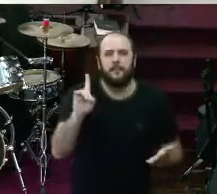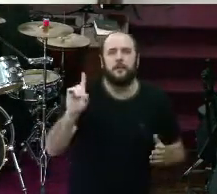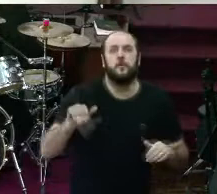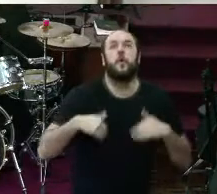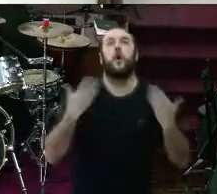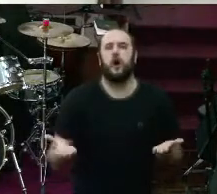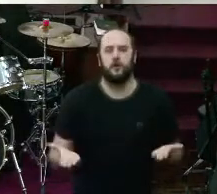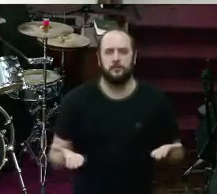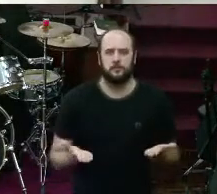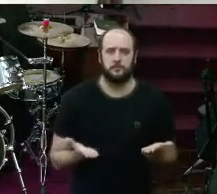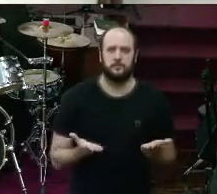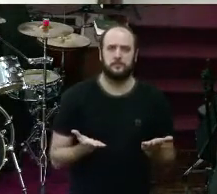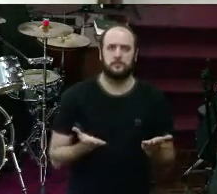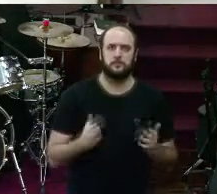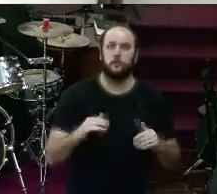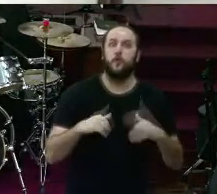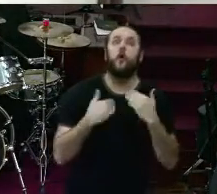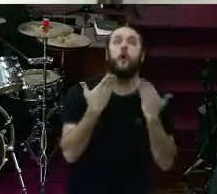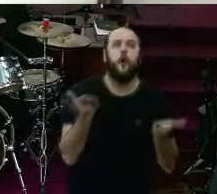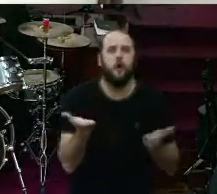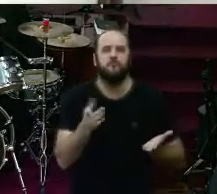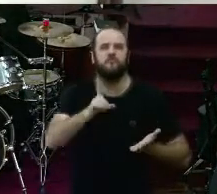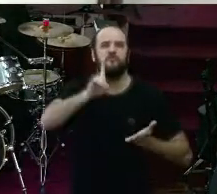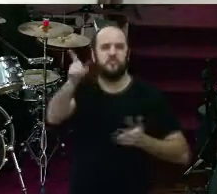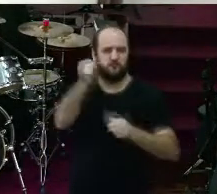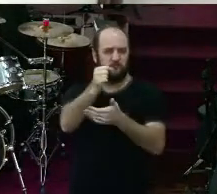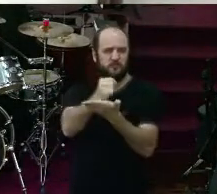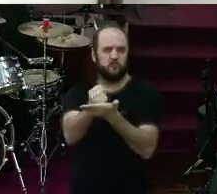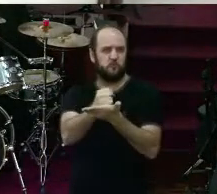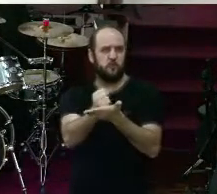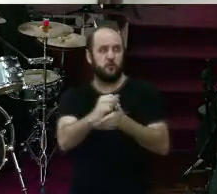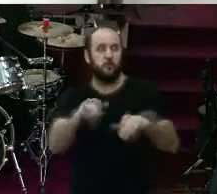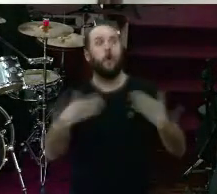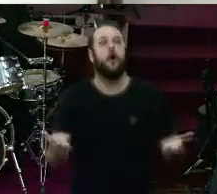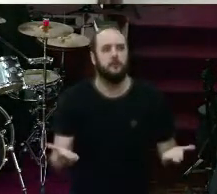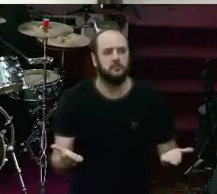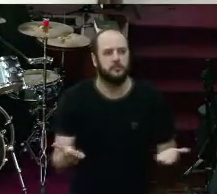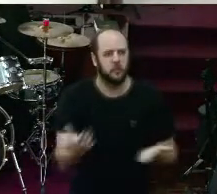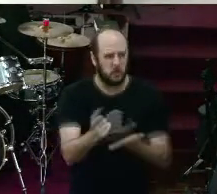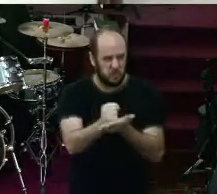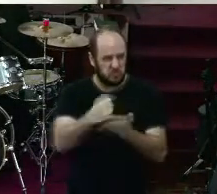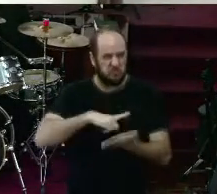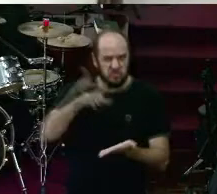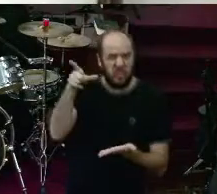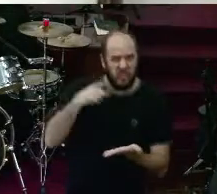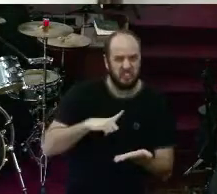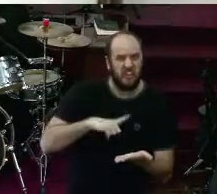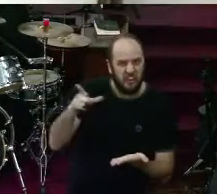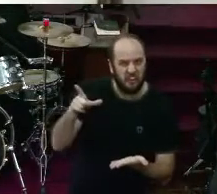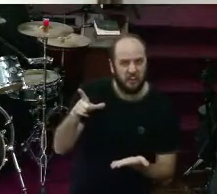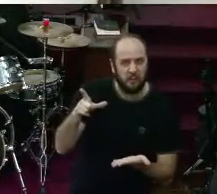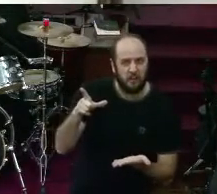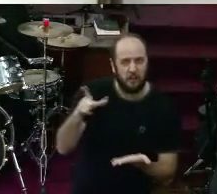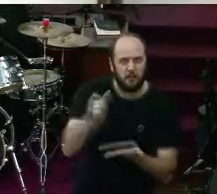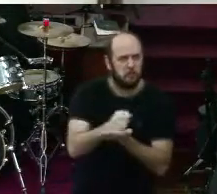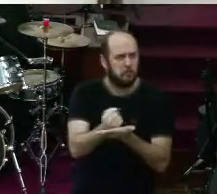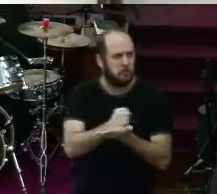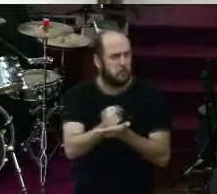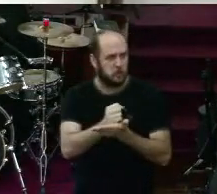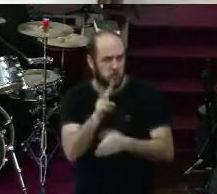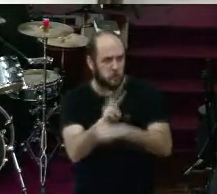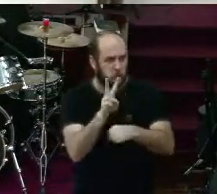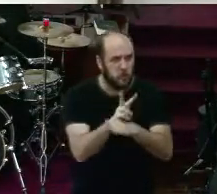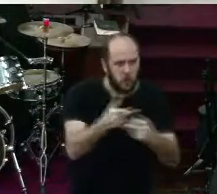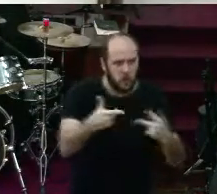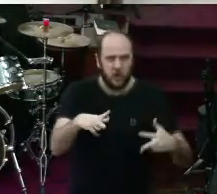Deus? Onde está o Deus que rege todas as coisas? Ele está no controle? Ele está cuidando de todas as coisas? E